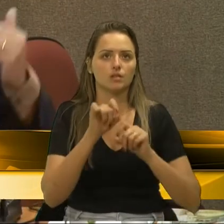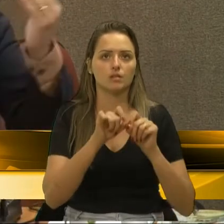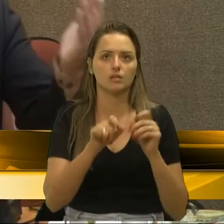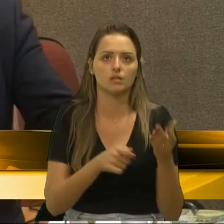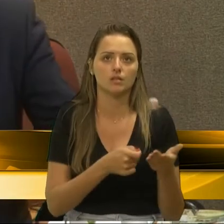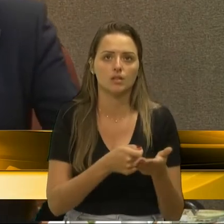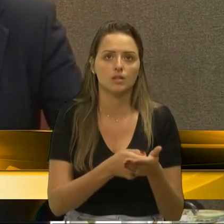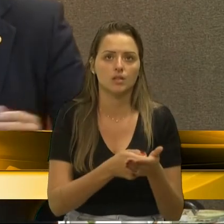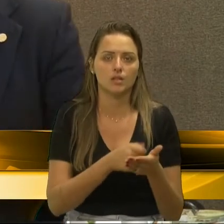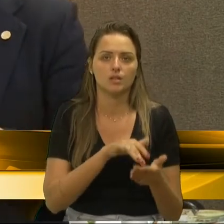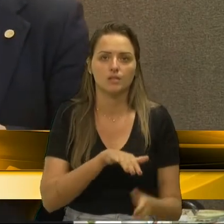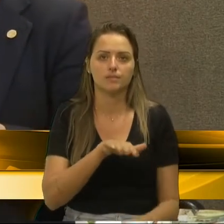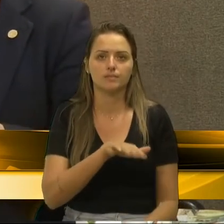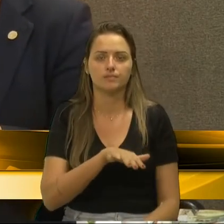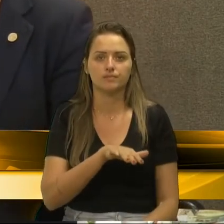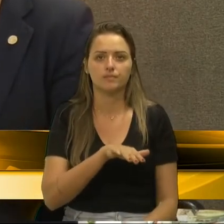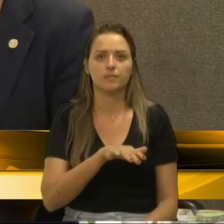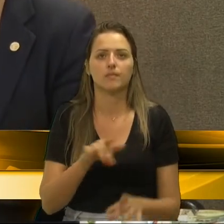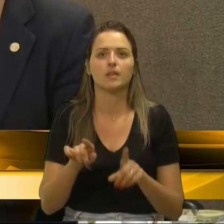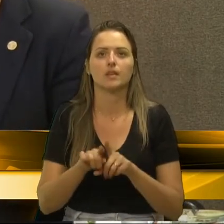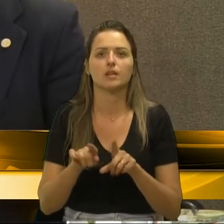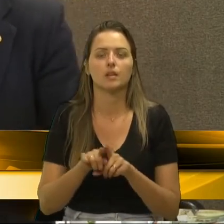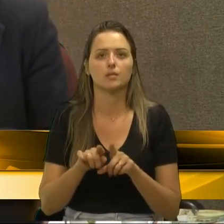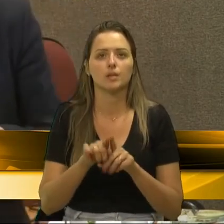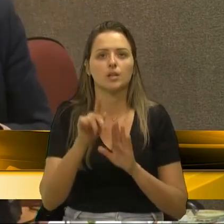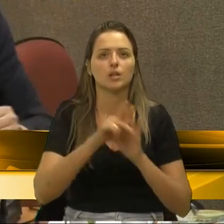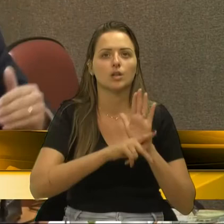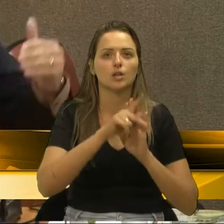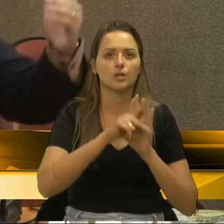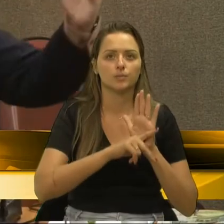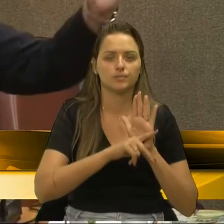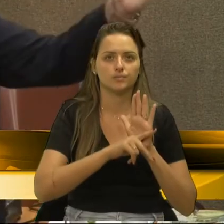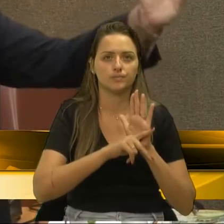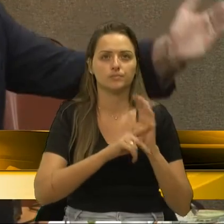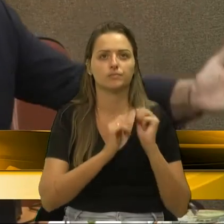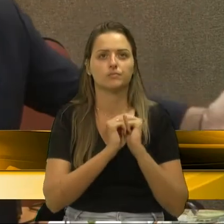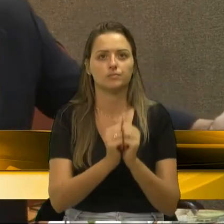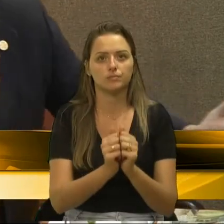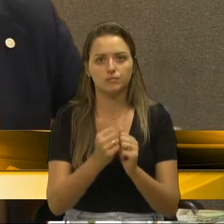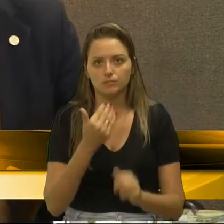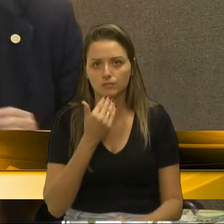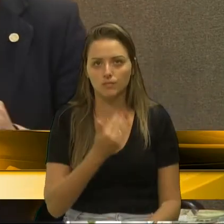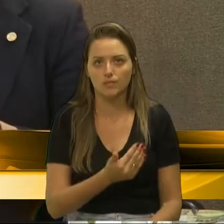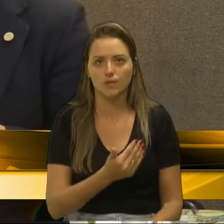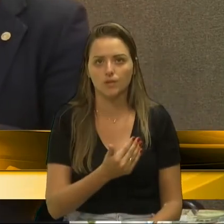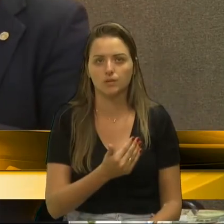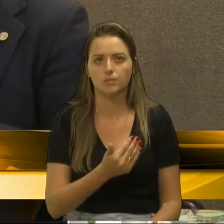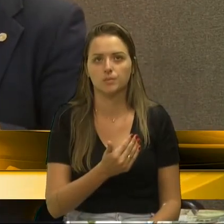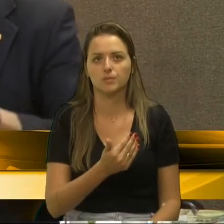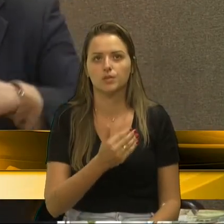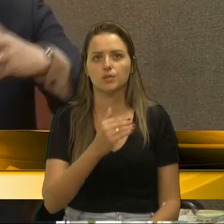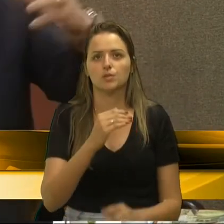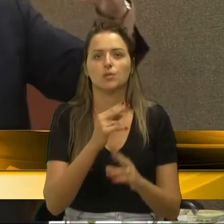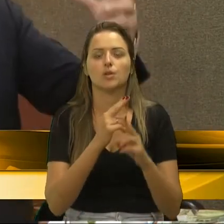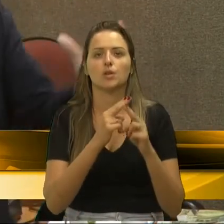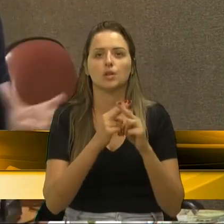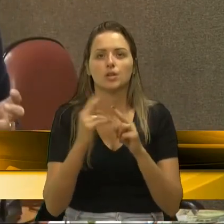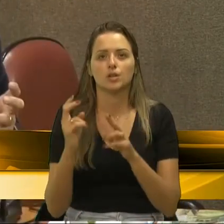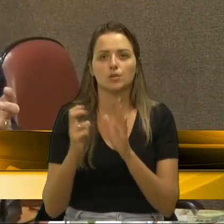E, além disso, busca esse projeto, no entanto, até mesmo por indicação da Caixa Econômica Federal, que